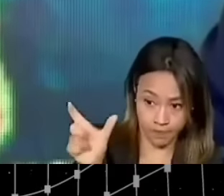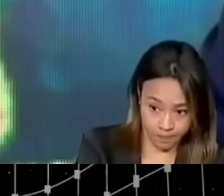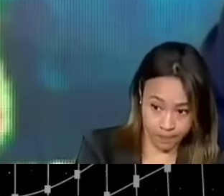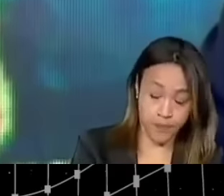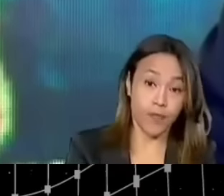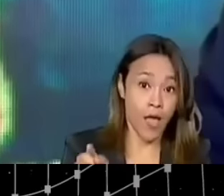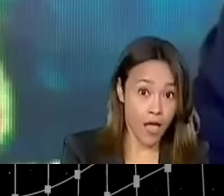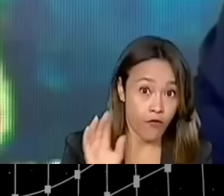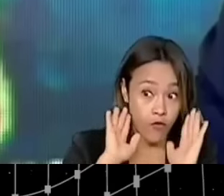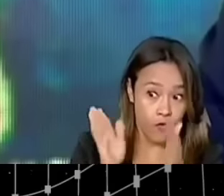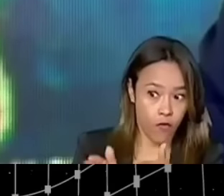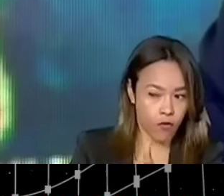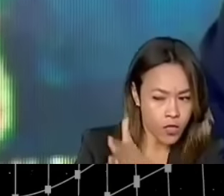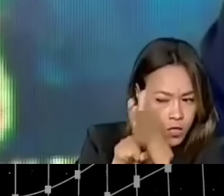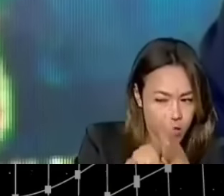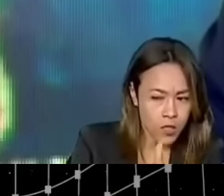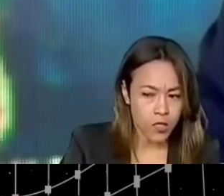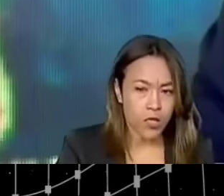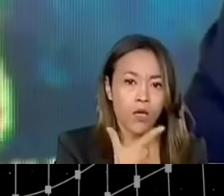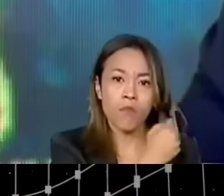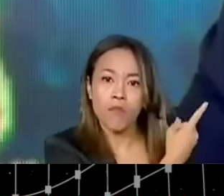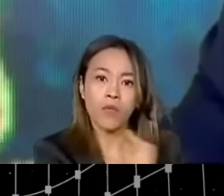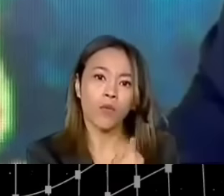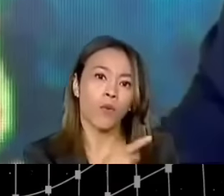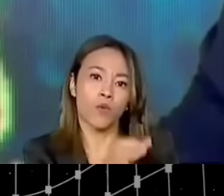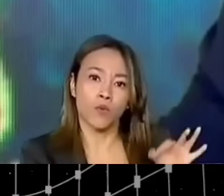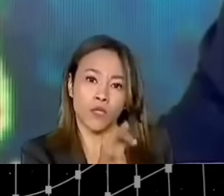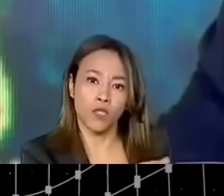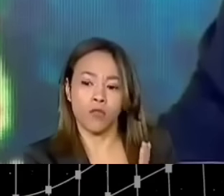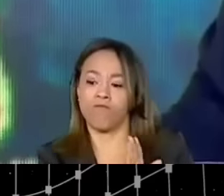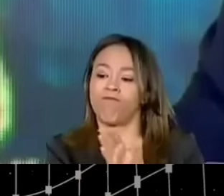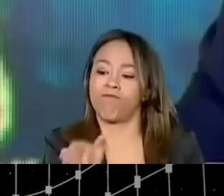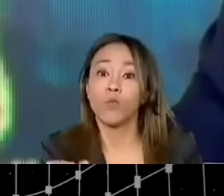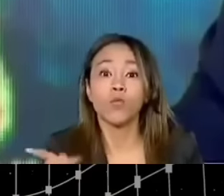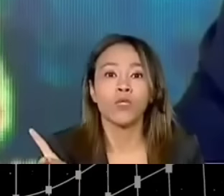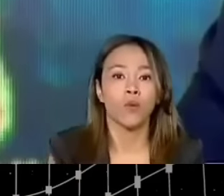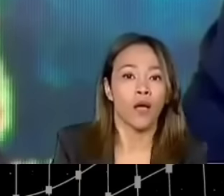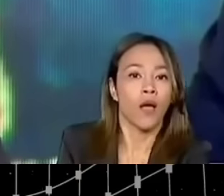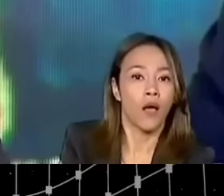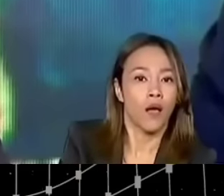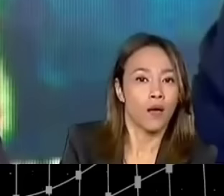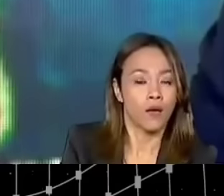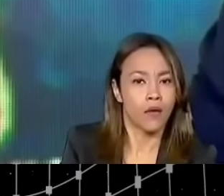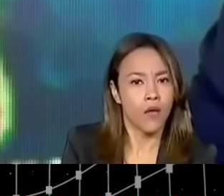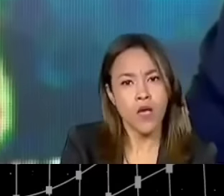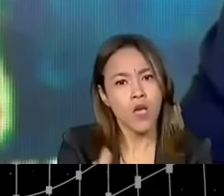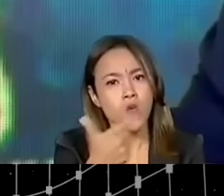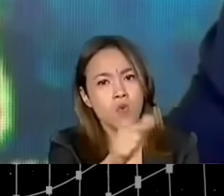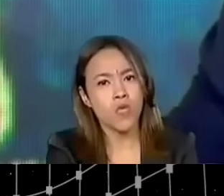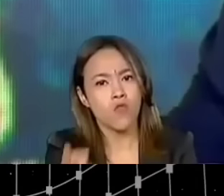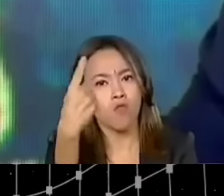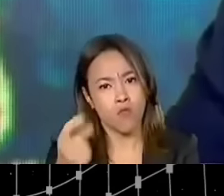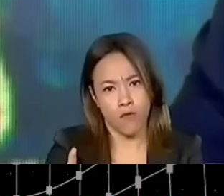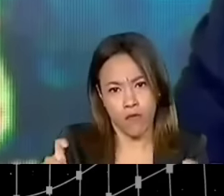foi alvo de uma busca e apreensão determinada pelo Poder Judiciário, em si mesmo, no seu carro, e não tem uma foto e um filme.